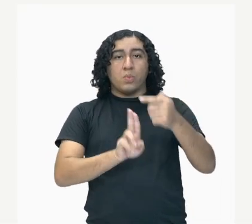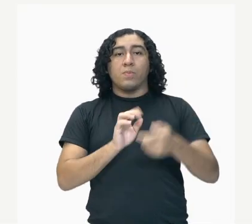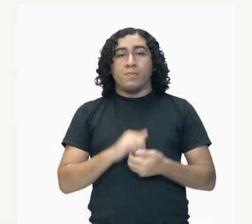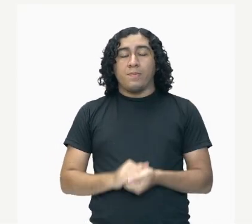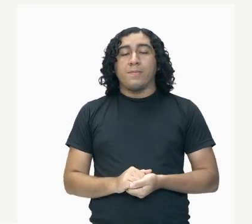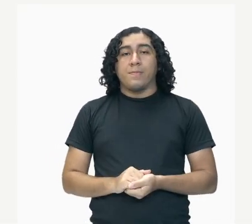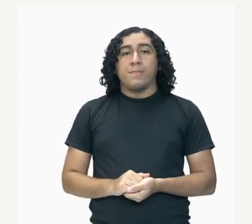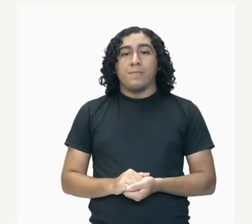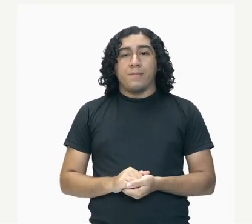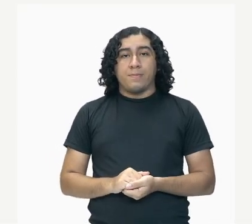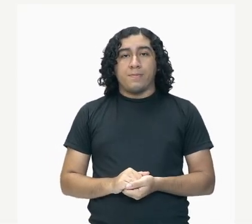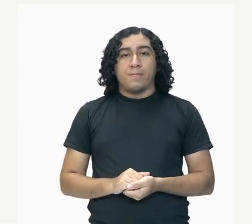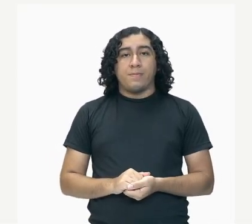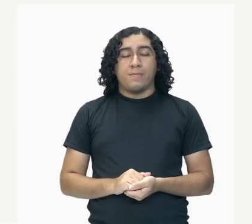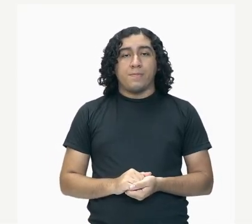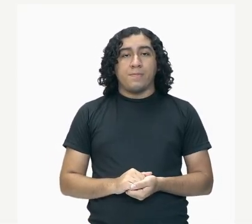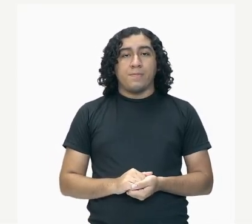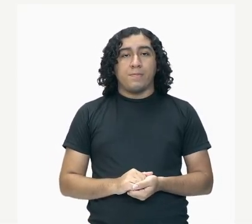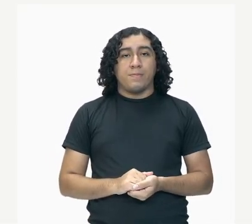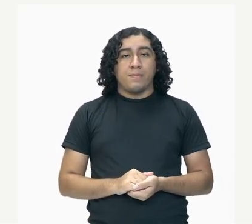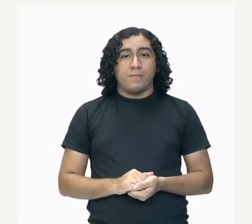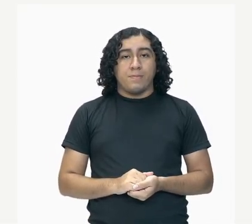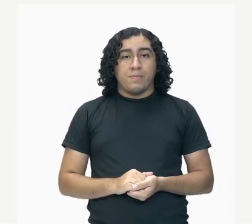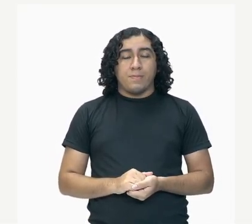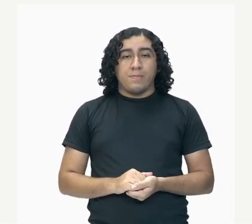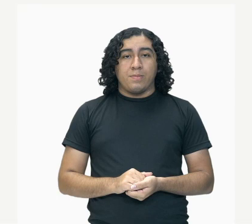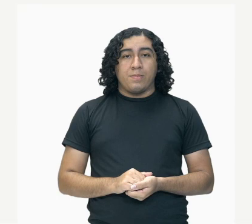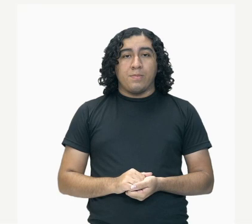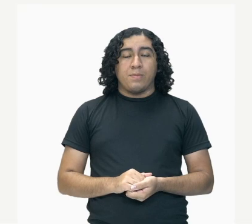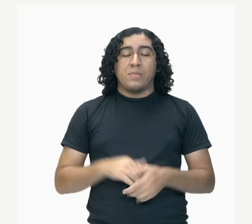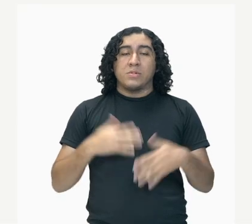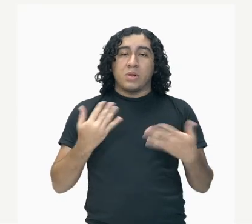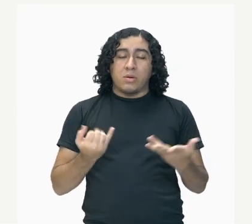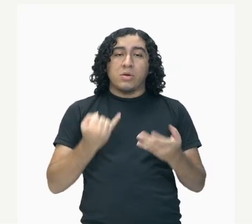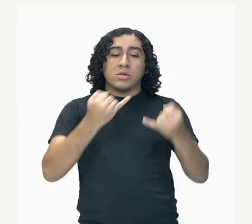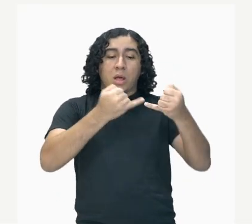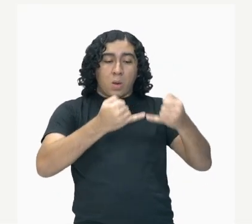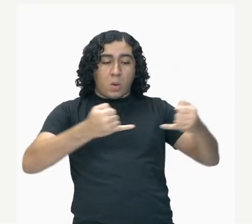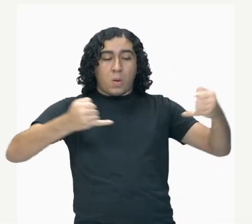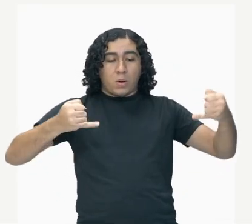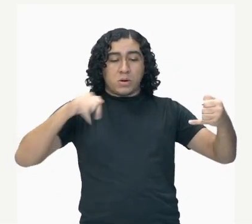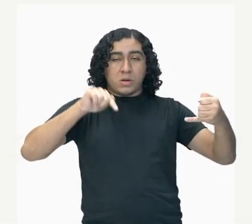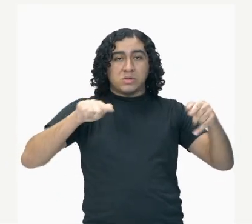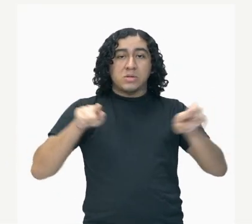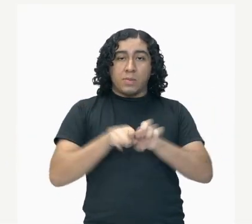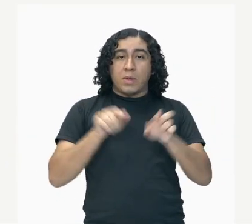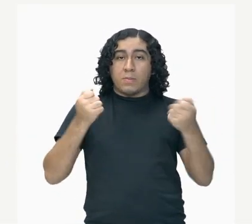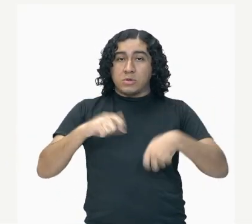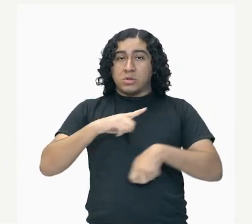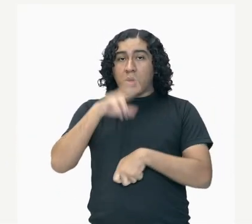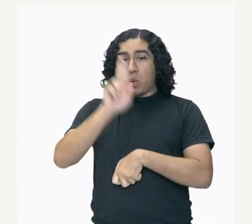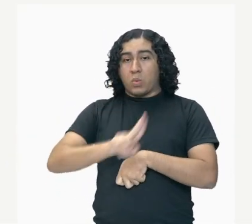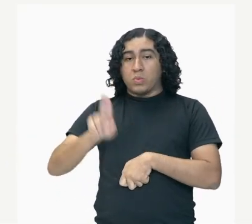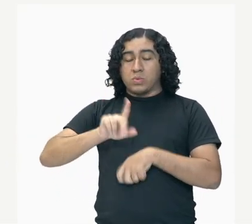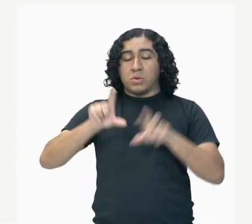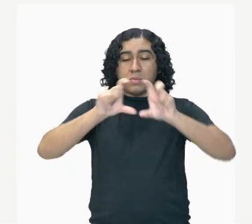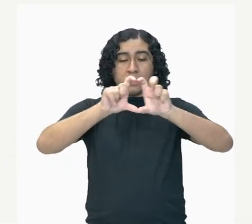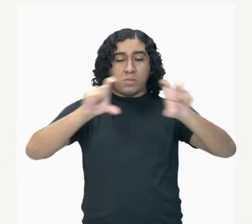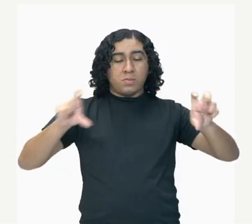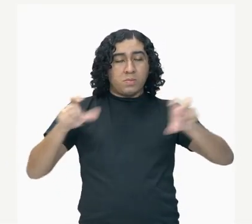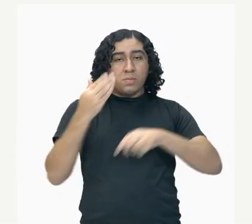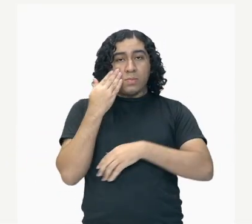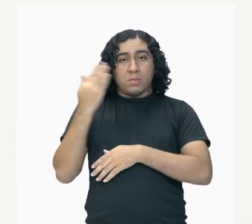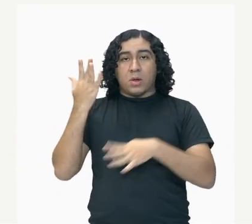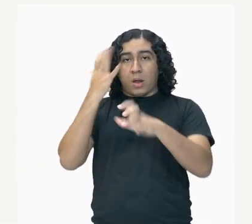massa então especificamente para uma corda tensionada eu também posso usar essa expressão aqui para que eu